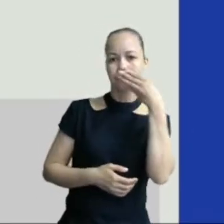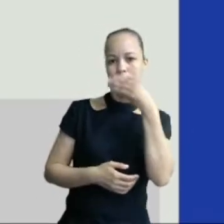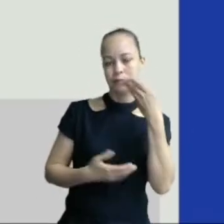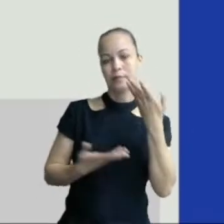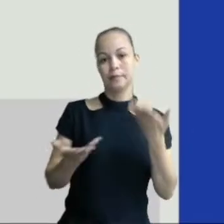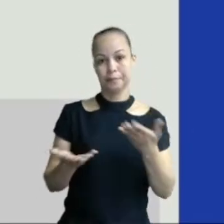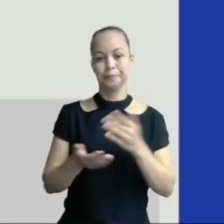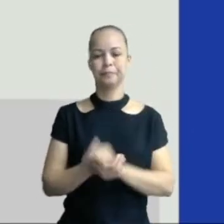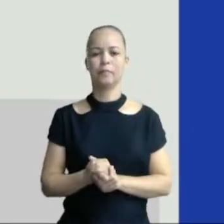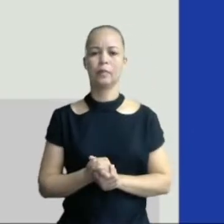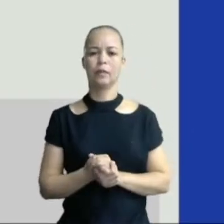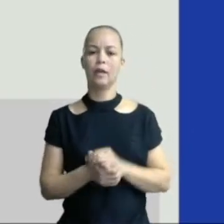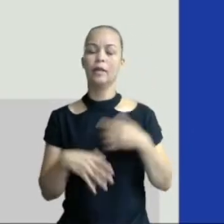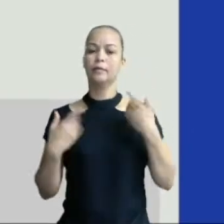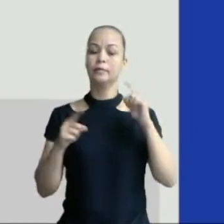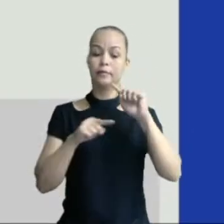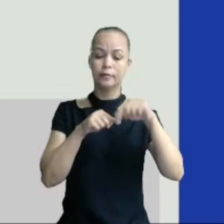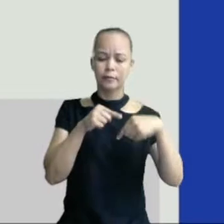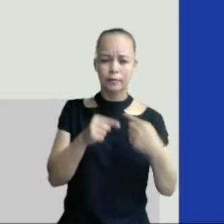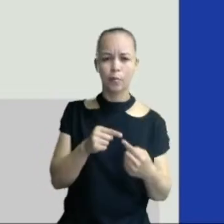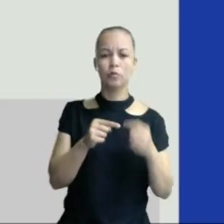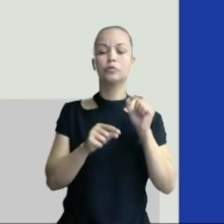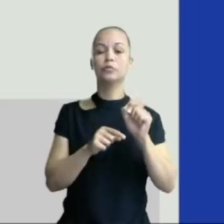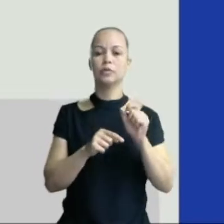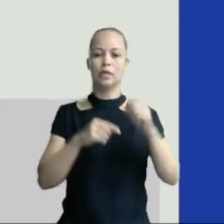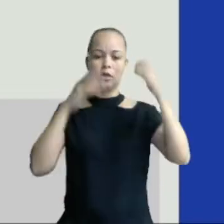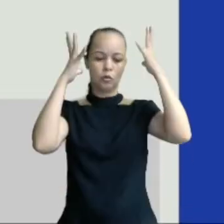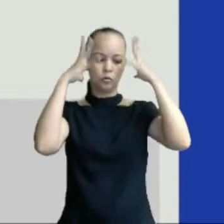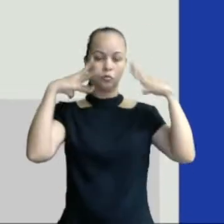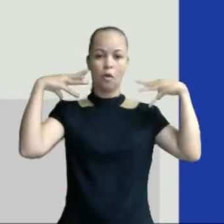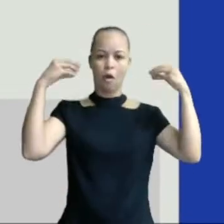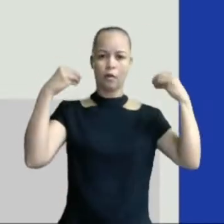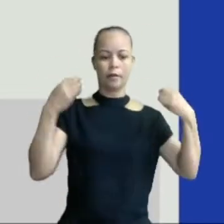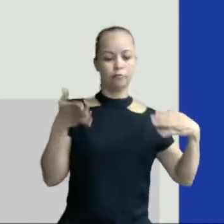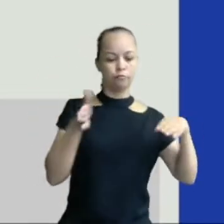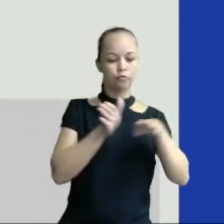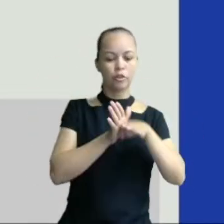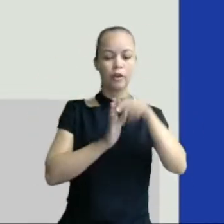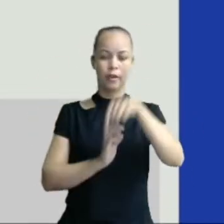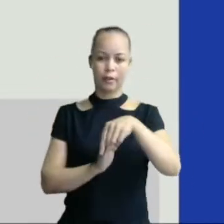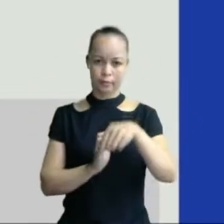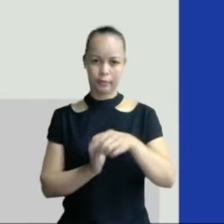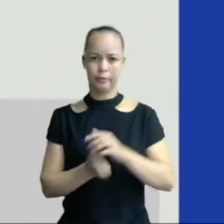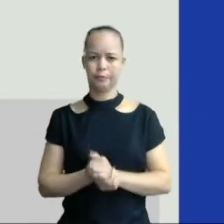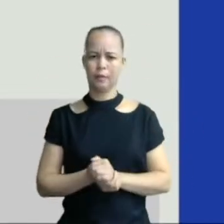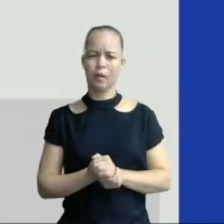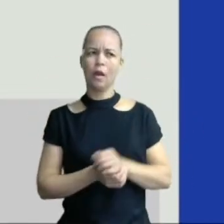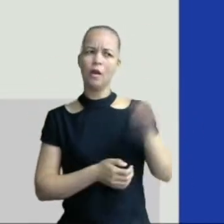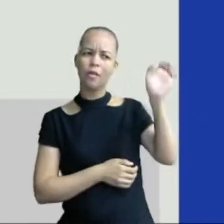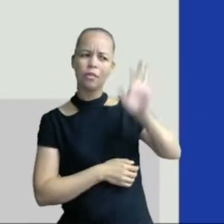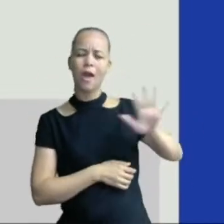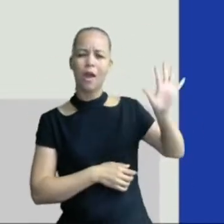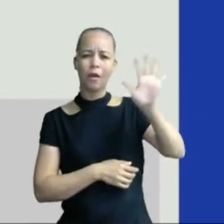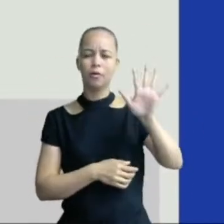tempo depois, veio os holandeses para cá. Como assim? Lá em Portugal, na Europa,